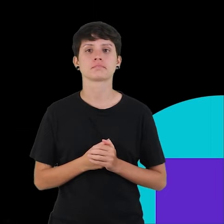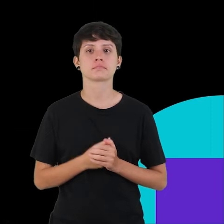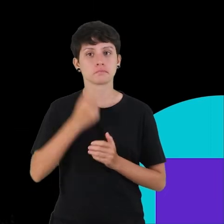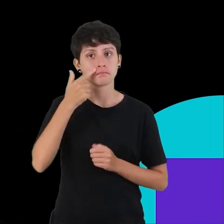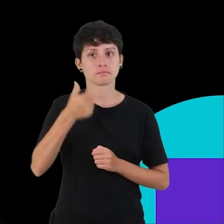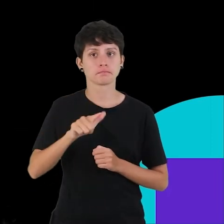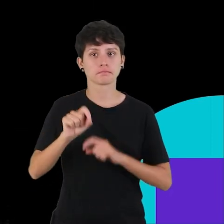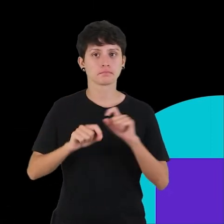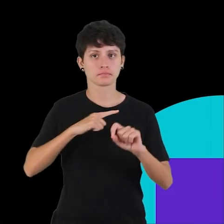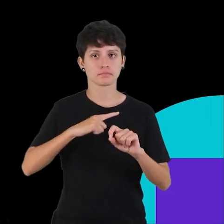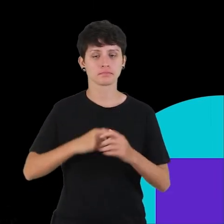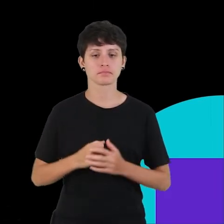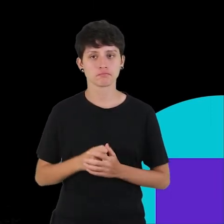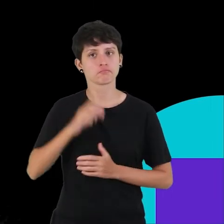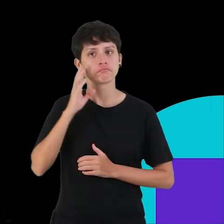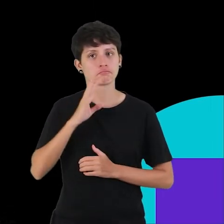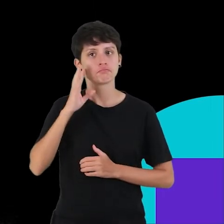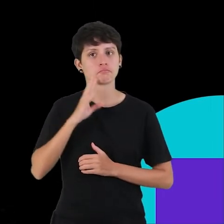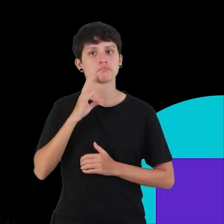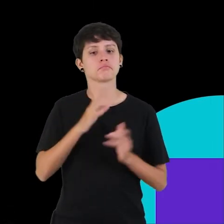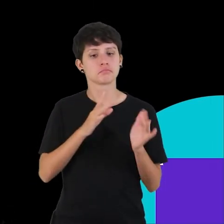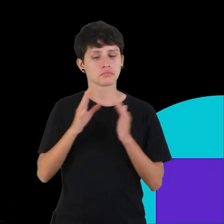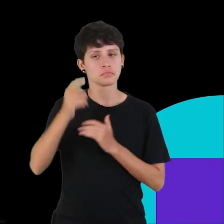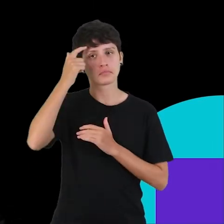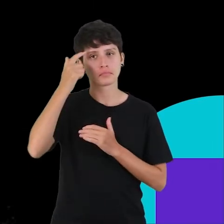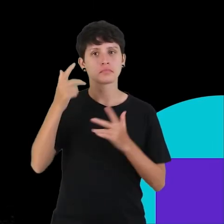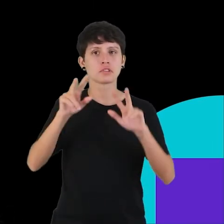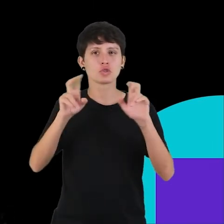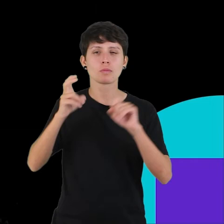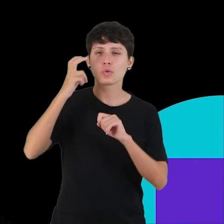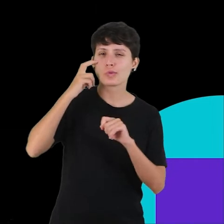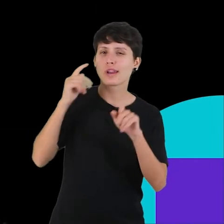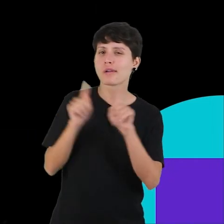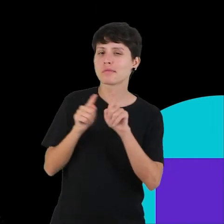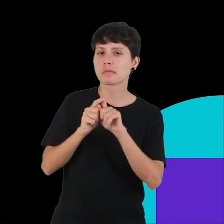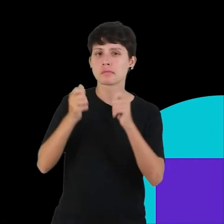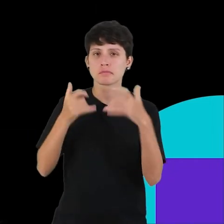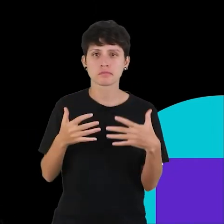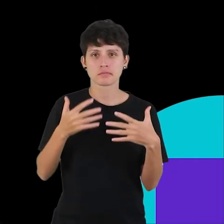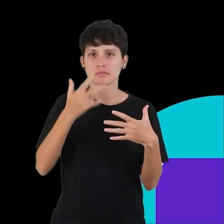Legal, essa questão dos equilíbrios, né? O quanto as pessoas consomem diferentes tipos de alimentos.